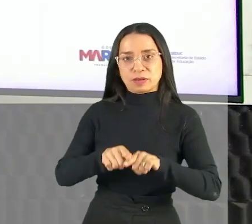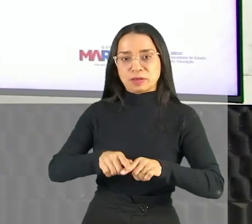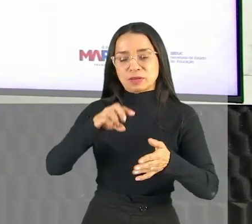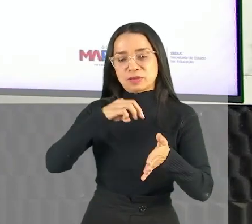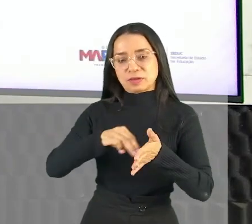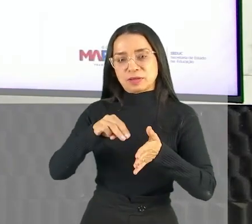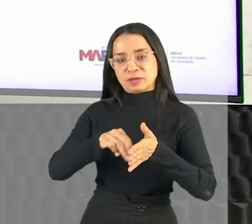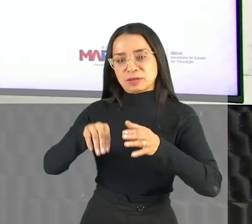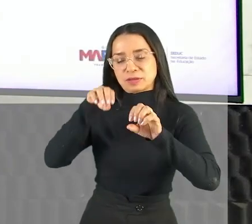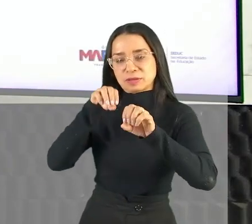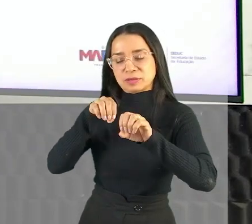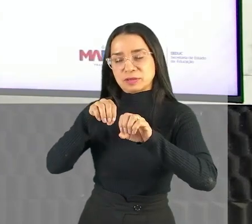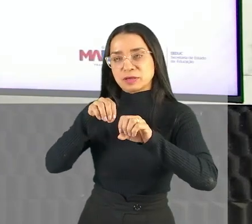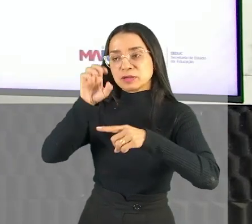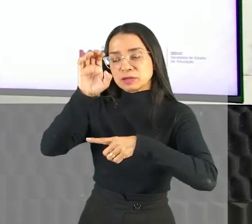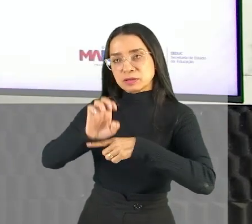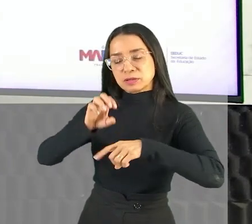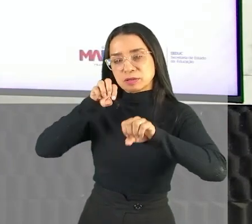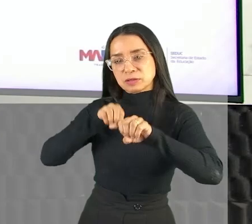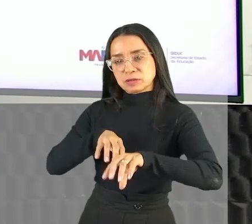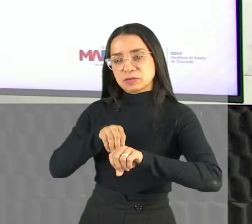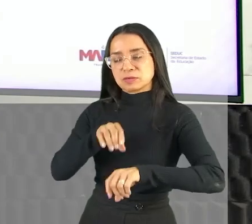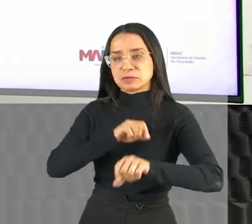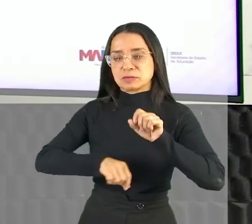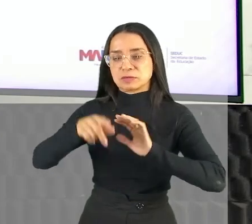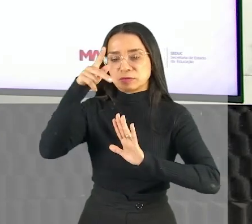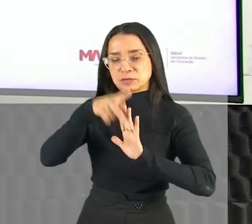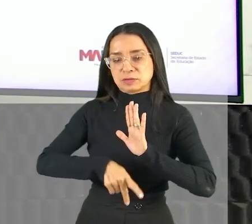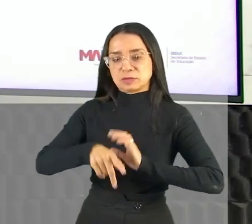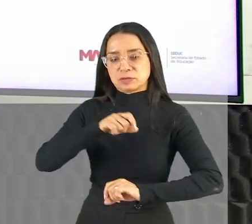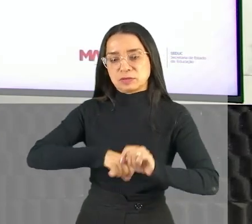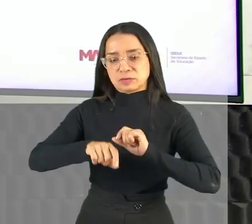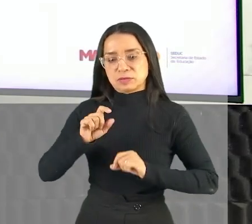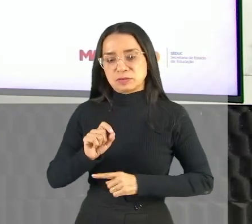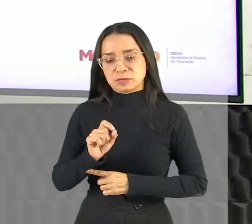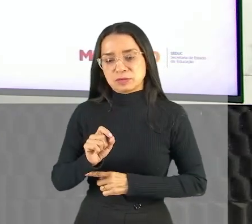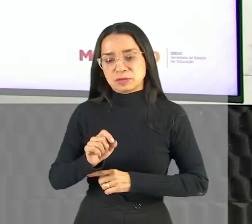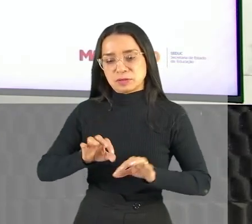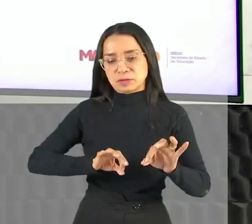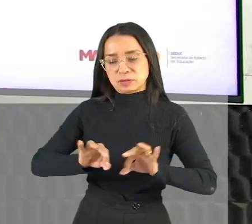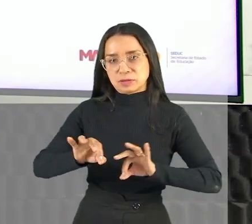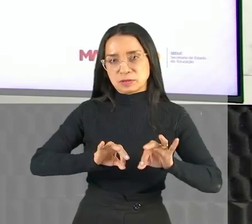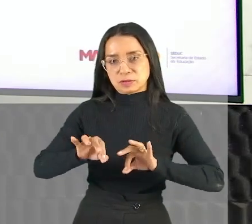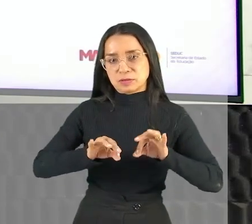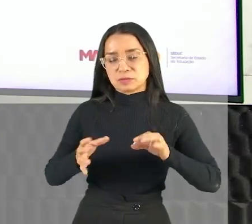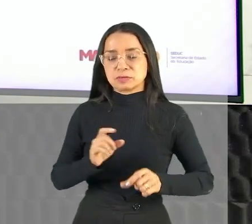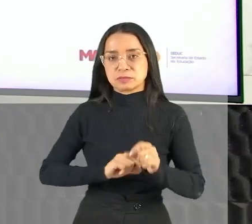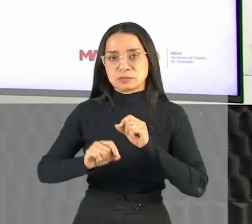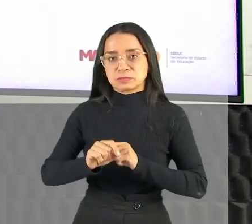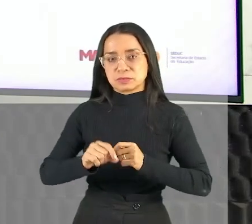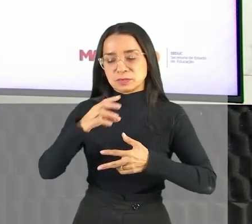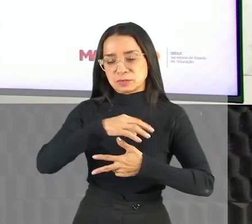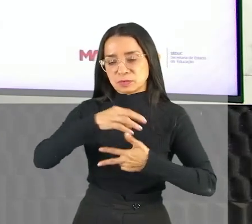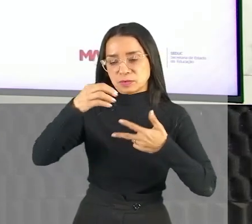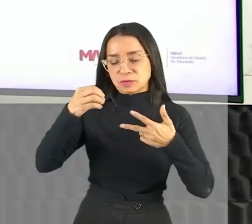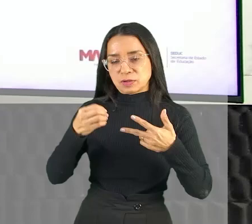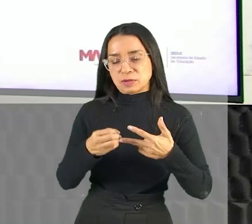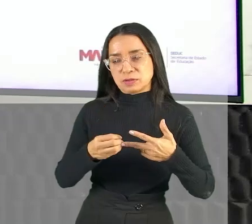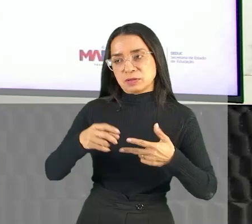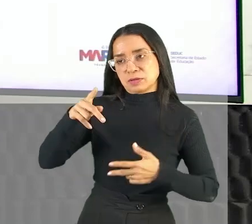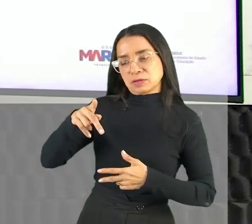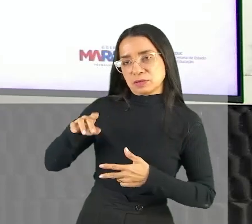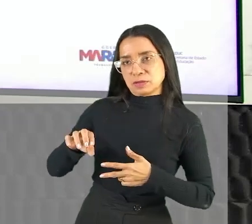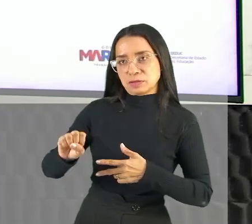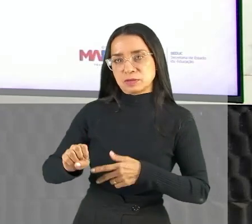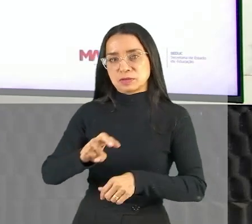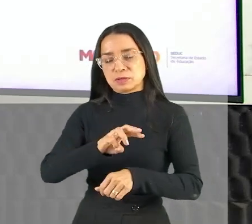Secretaria de Estado de Educação, tá? Nesse projeto aqui preparatório para o Enem, para o vestibular PAS,